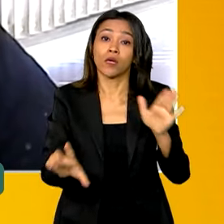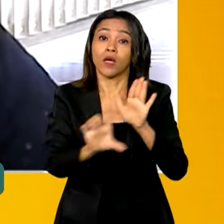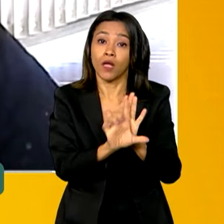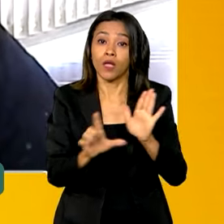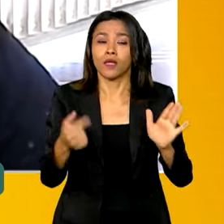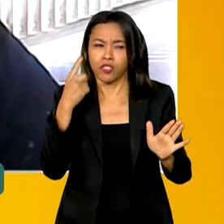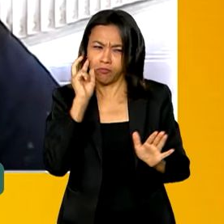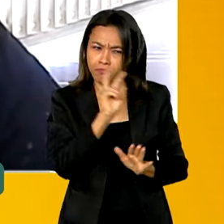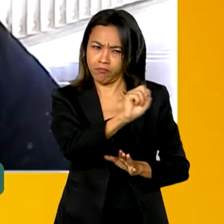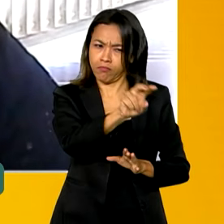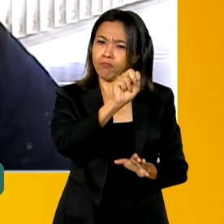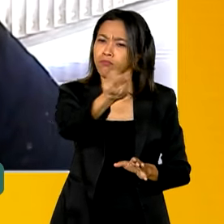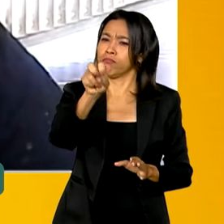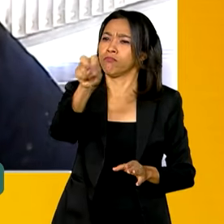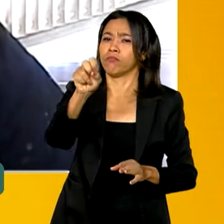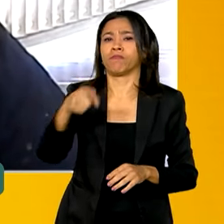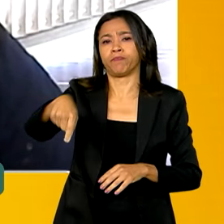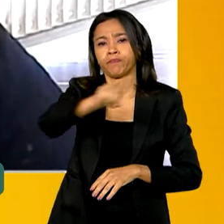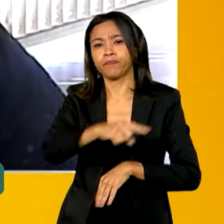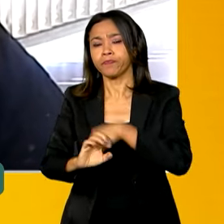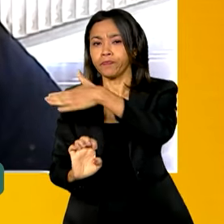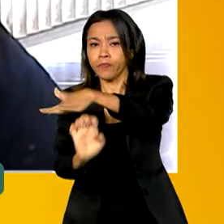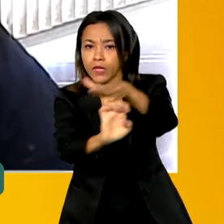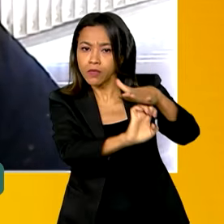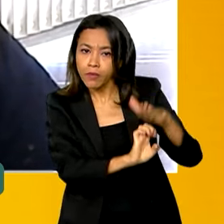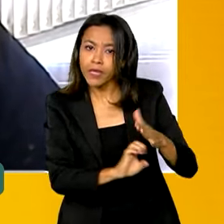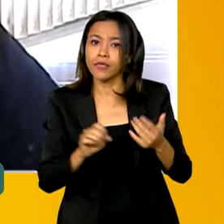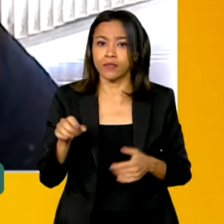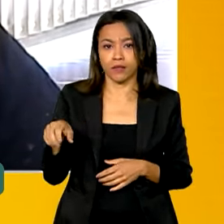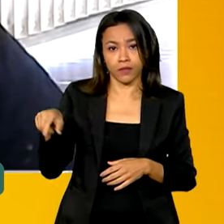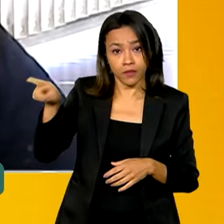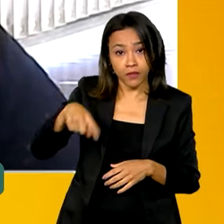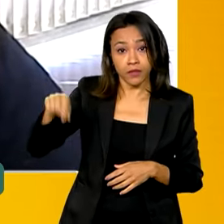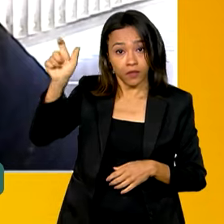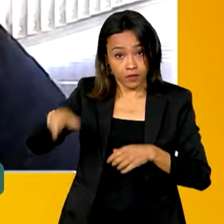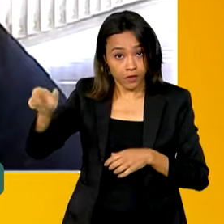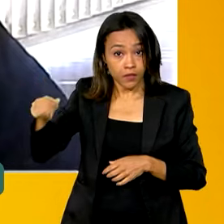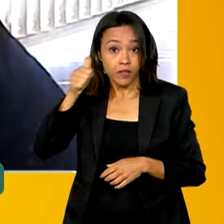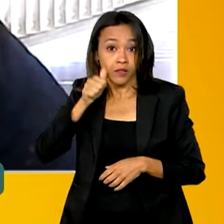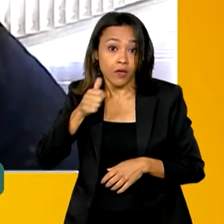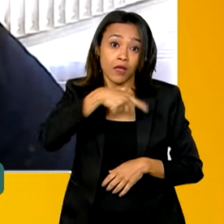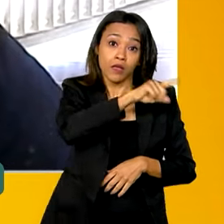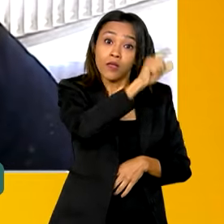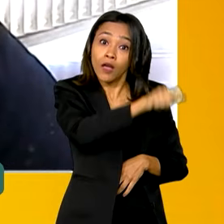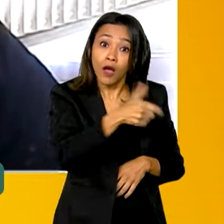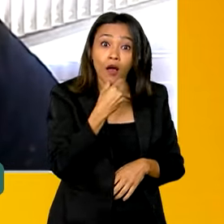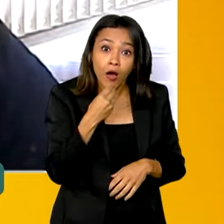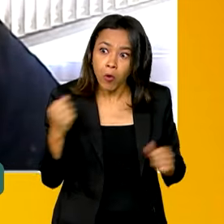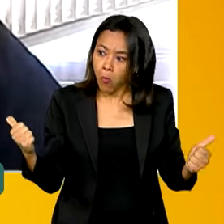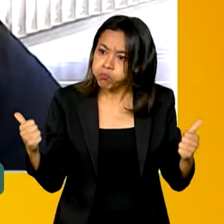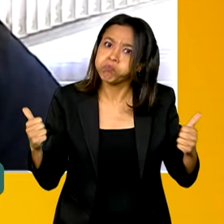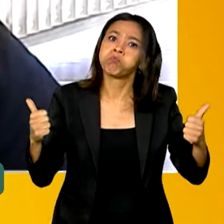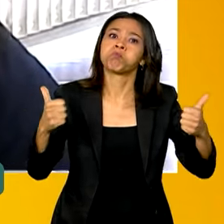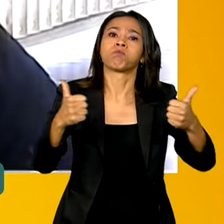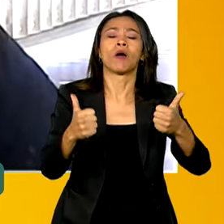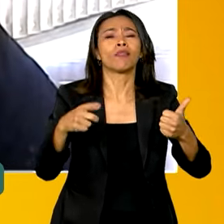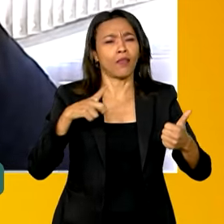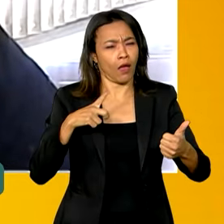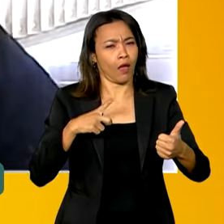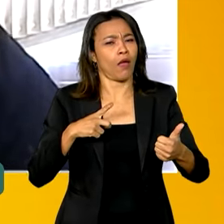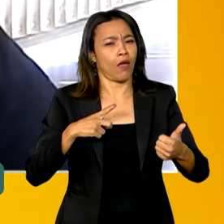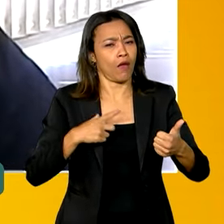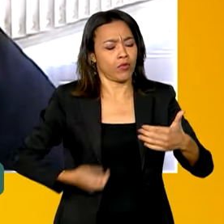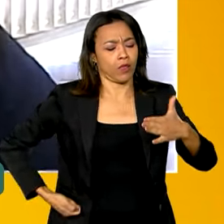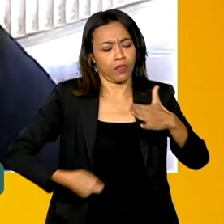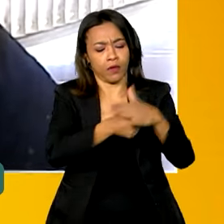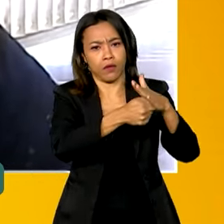tanto as empresas quanto os trabalhadores bastante ativos. Temos uma forma de denúncia